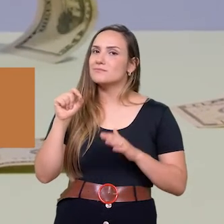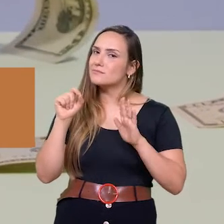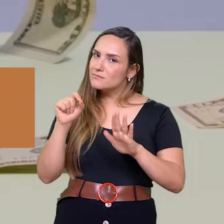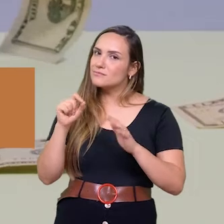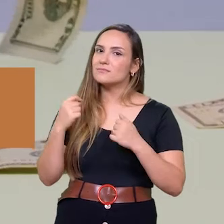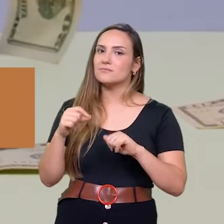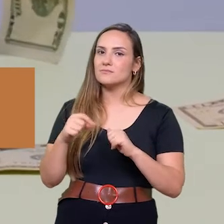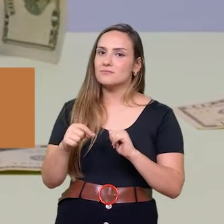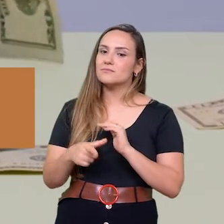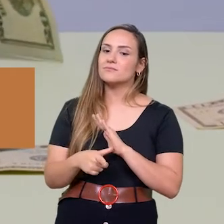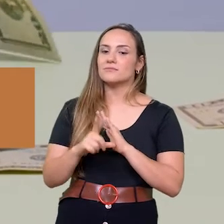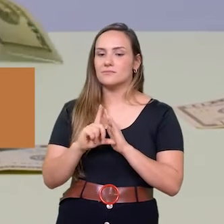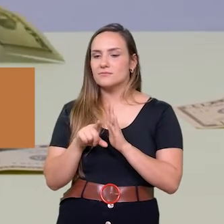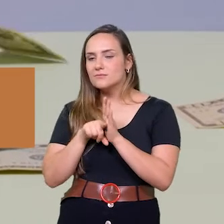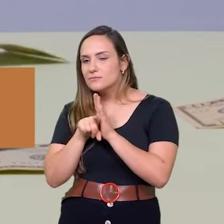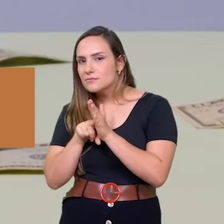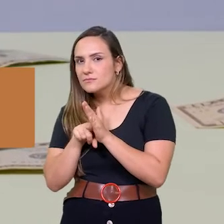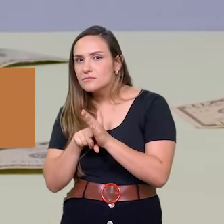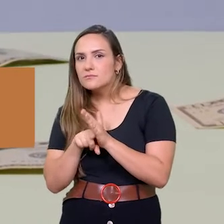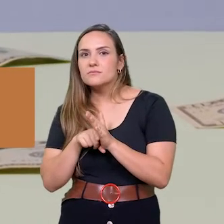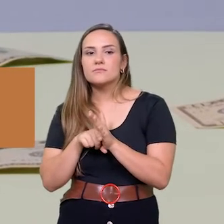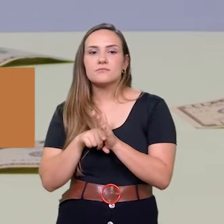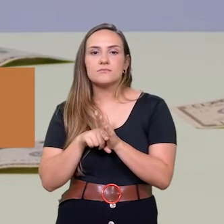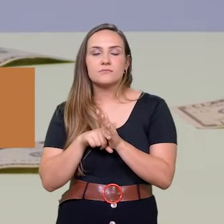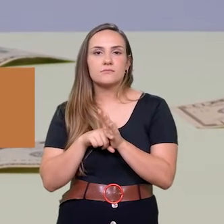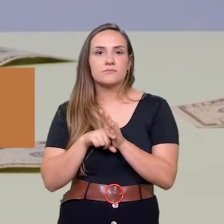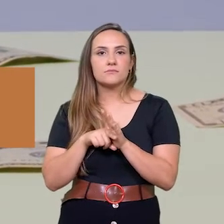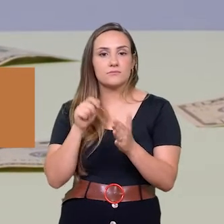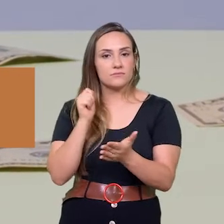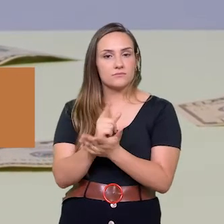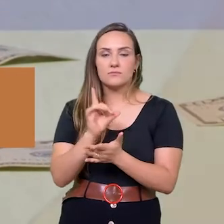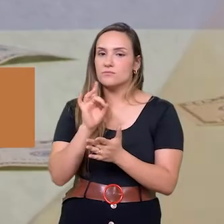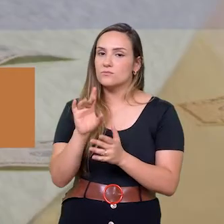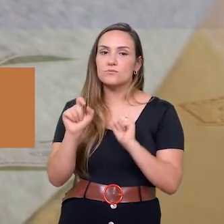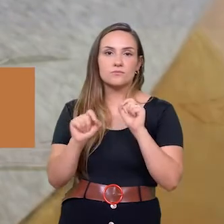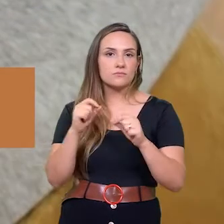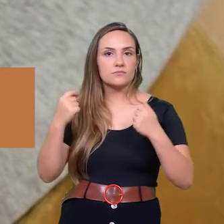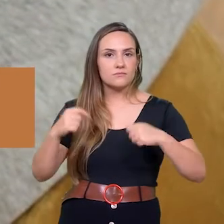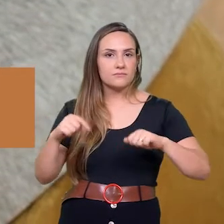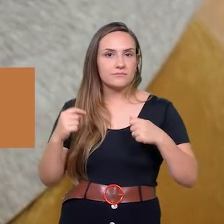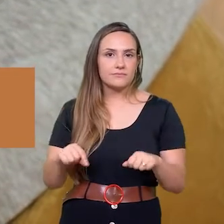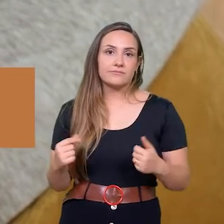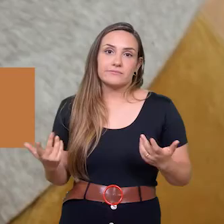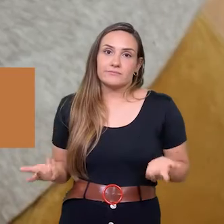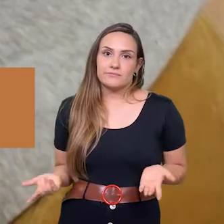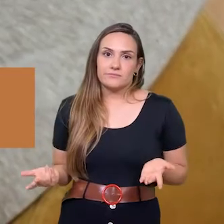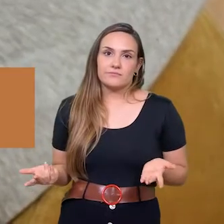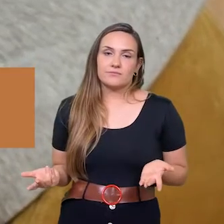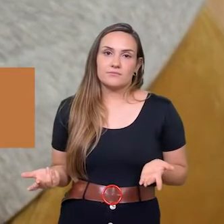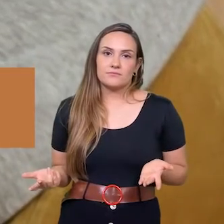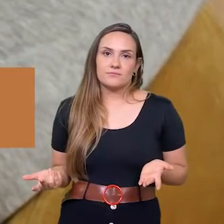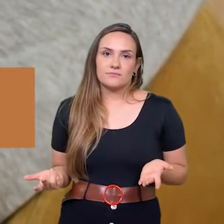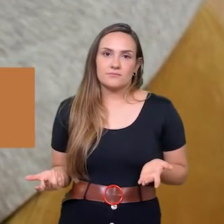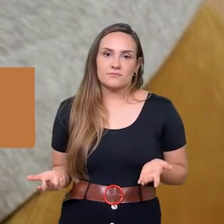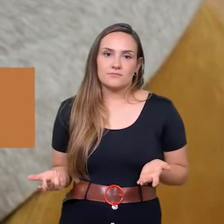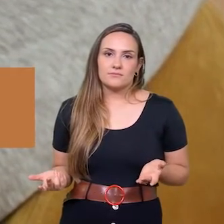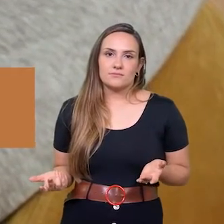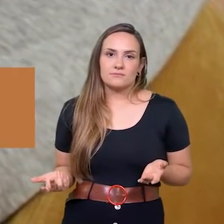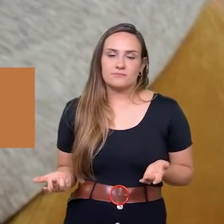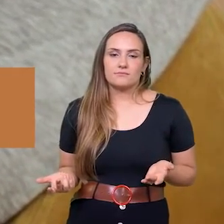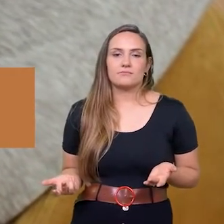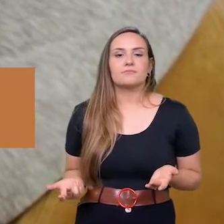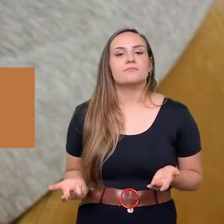deve adotar um hábito, né, de pesquisar antes e só comprar o que for necessário. Mas quem nunca,